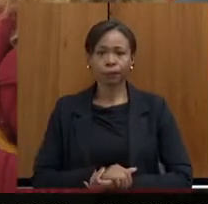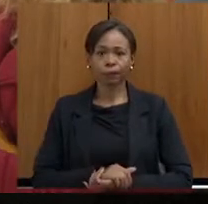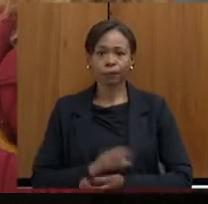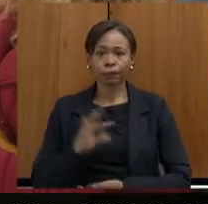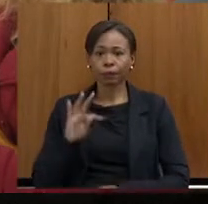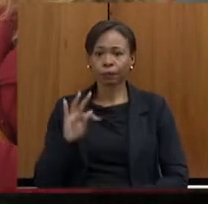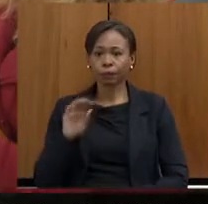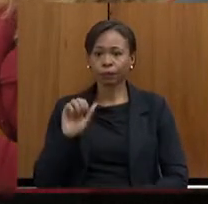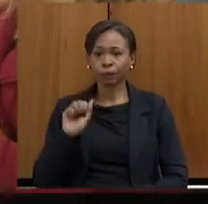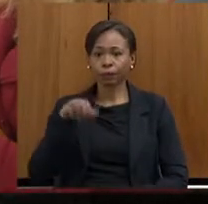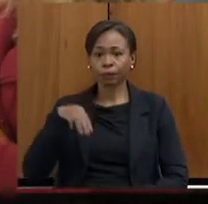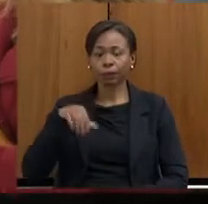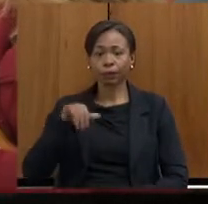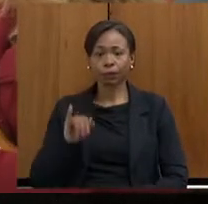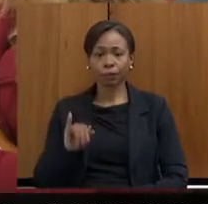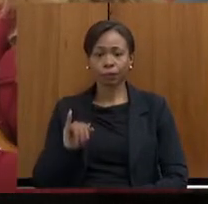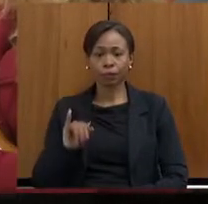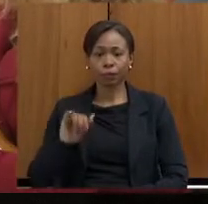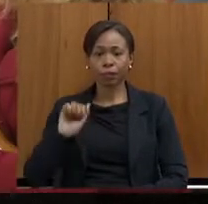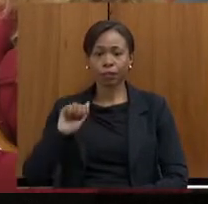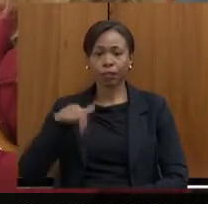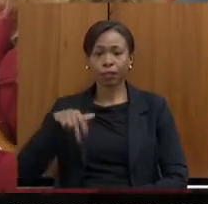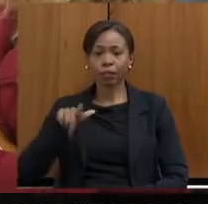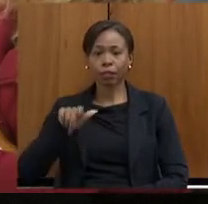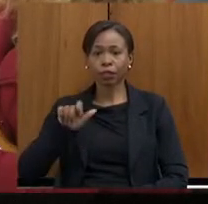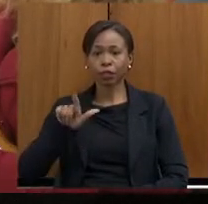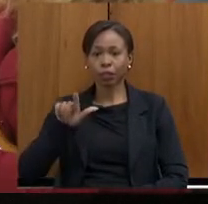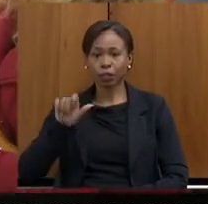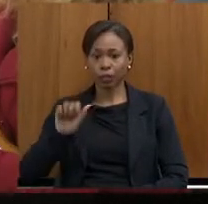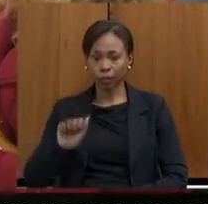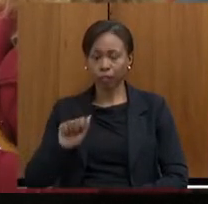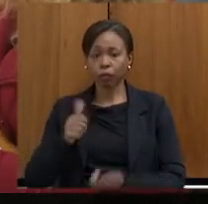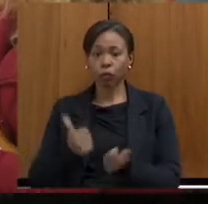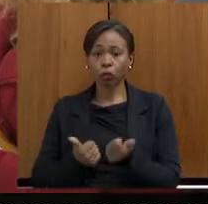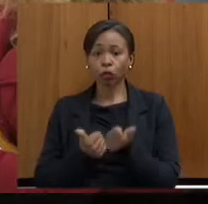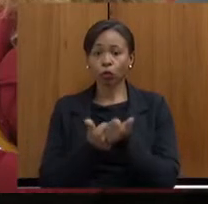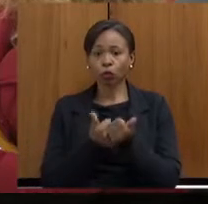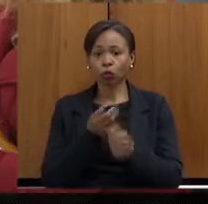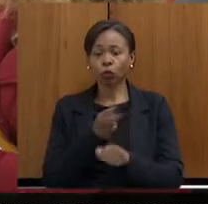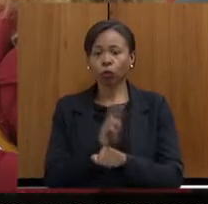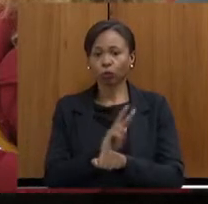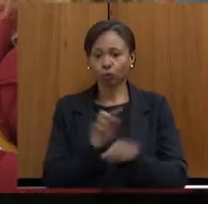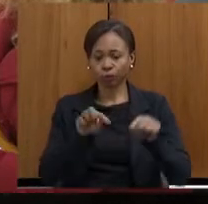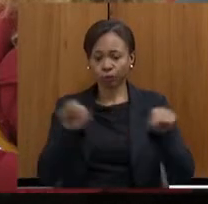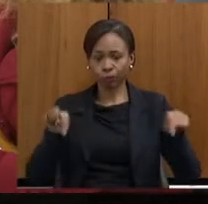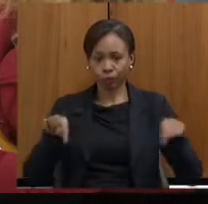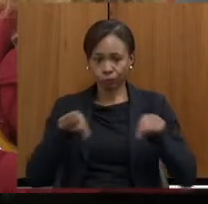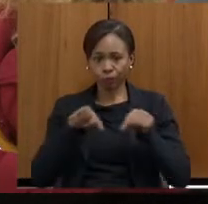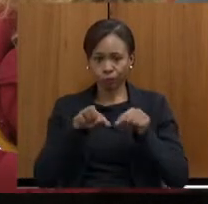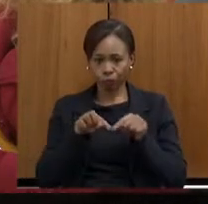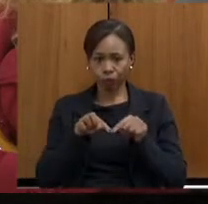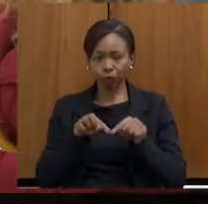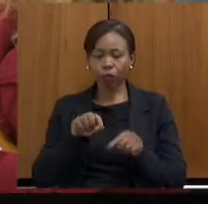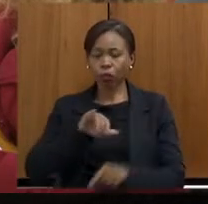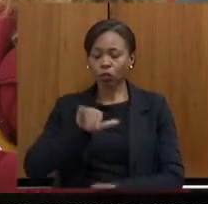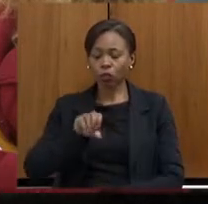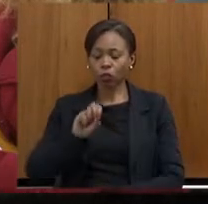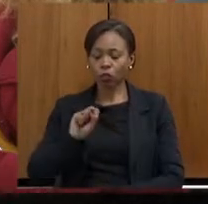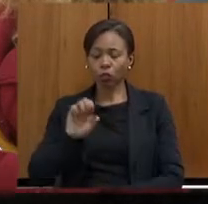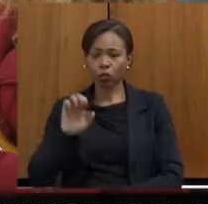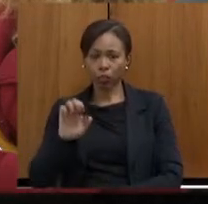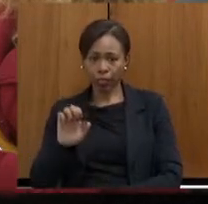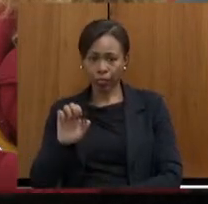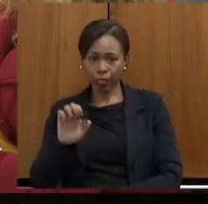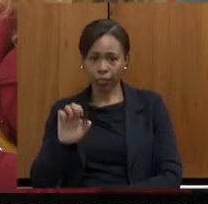Tami Angélica Mendonça, assessora especial de gabinete, José Soter